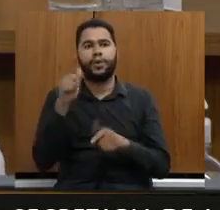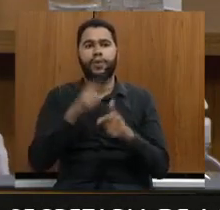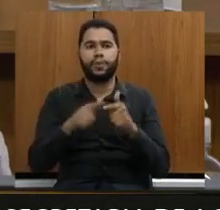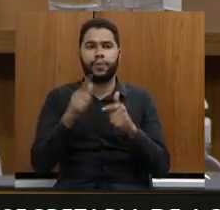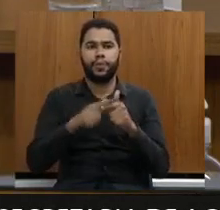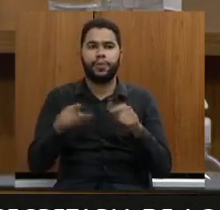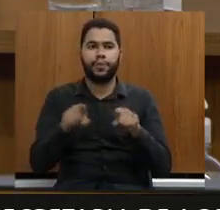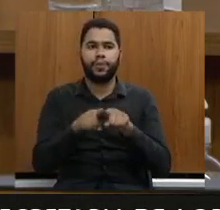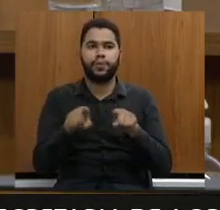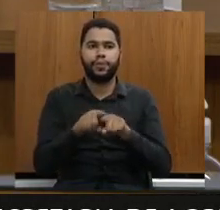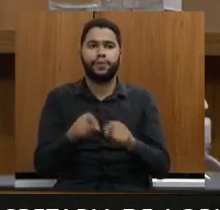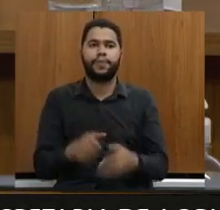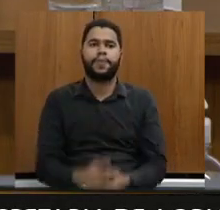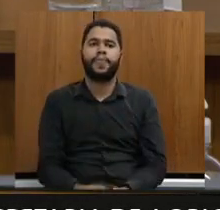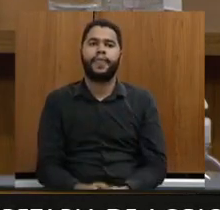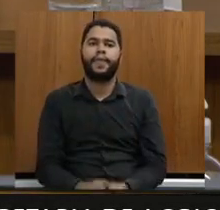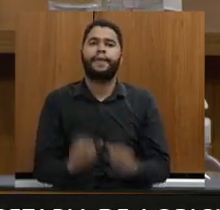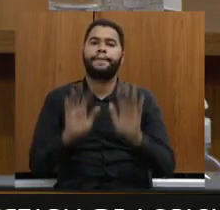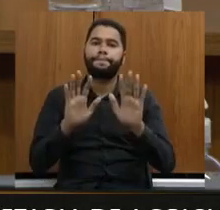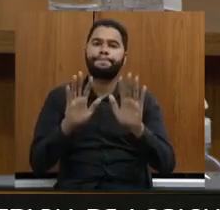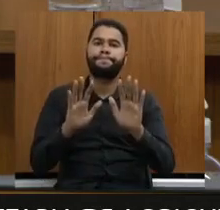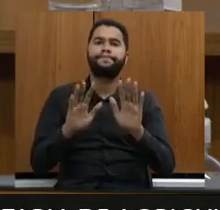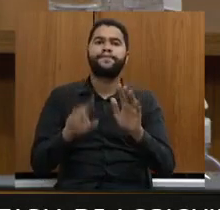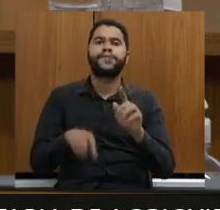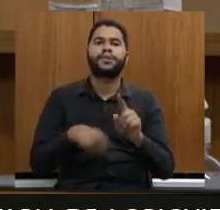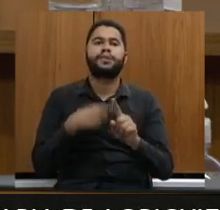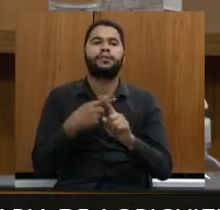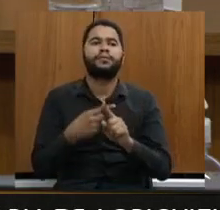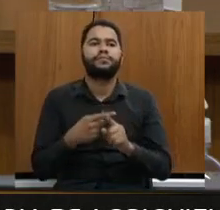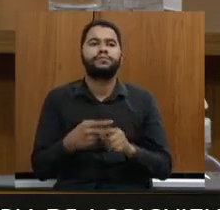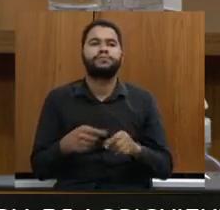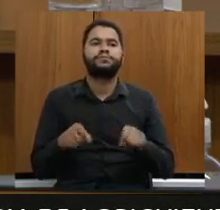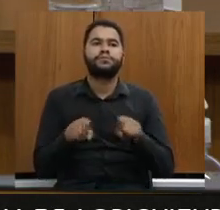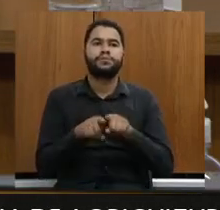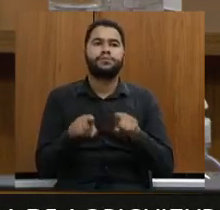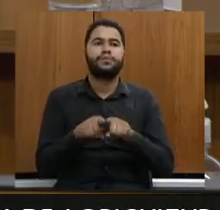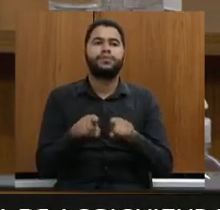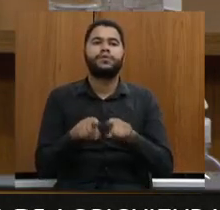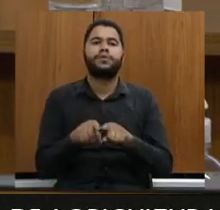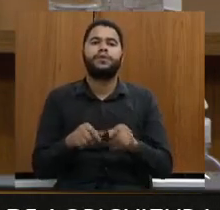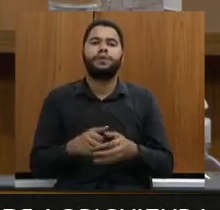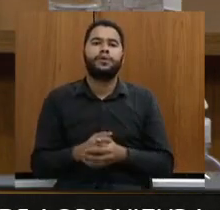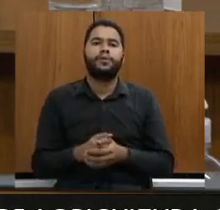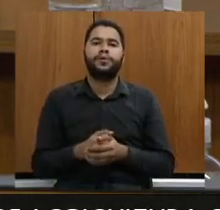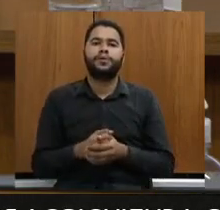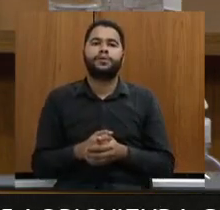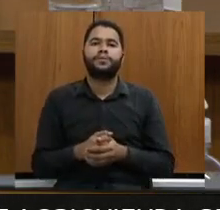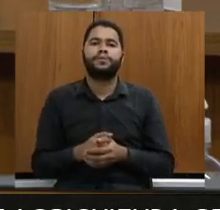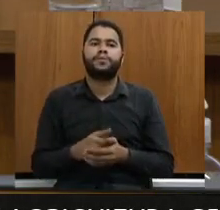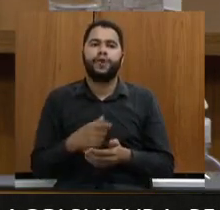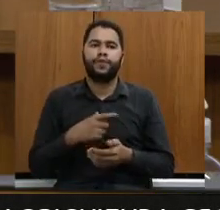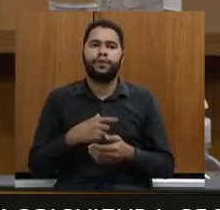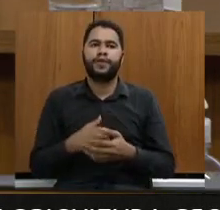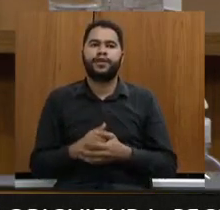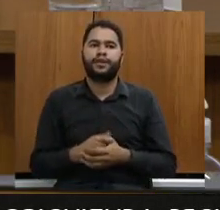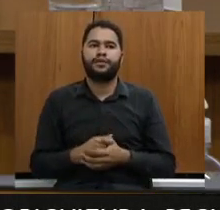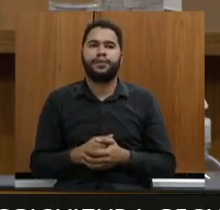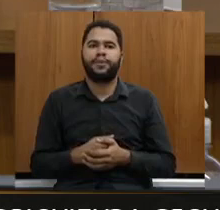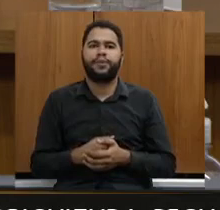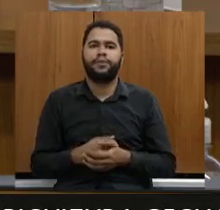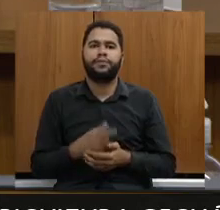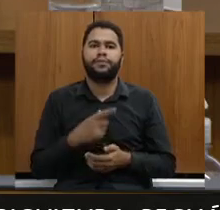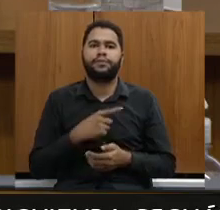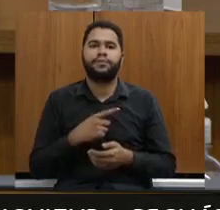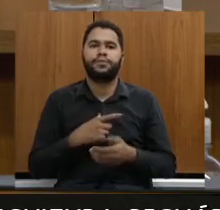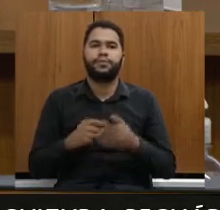problemas sérios em as más ações muitas coisas a gente não tem tido dificuldade de analisar o que que é só por uma questão